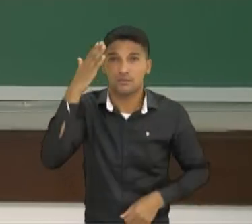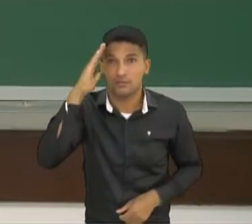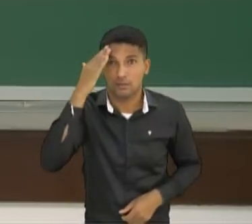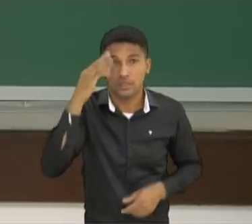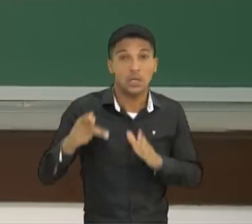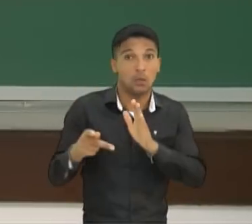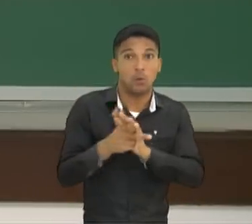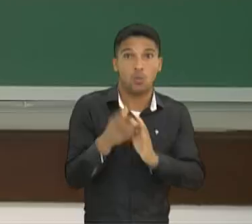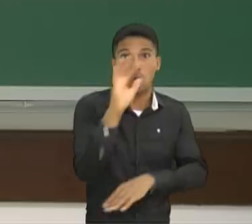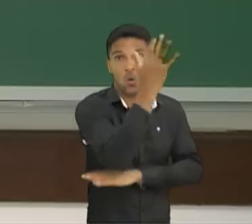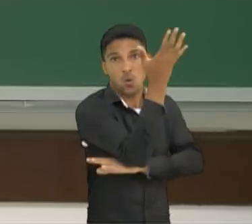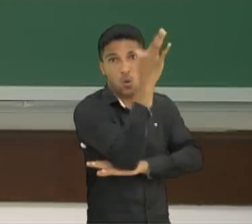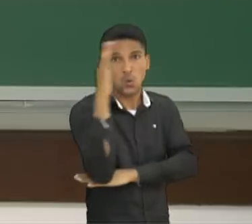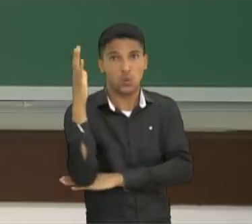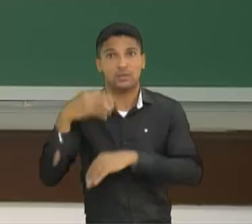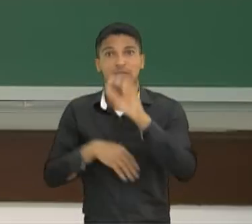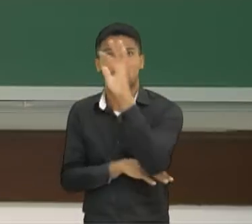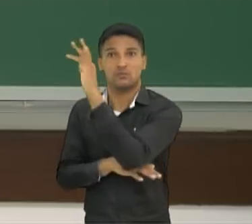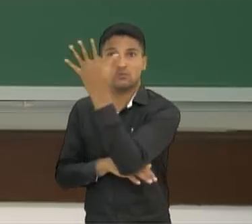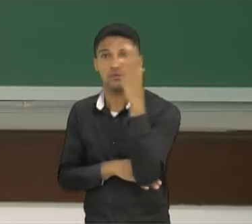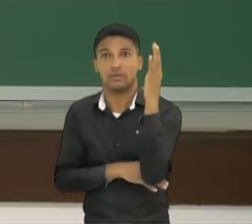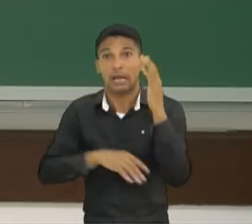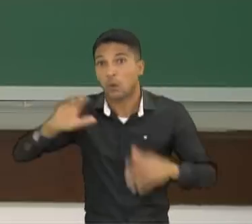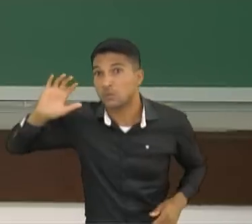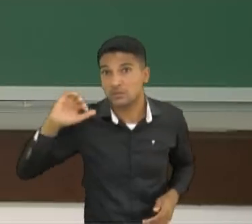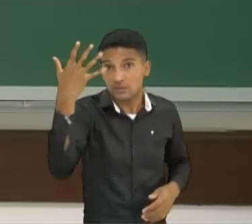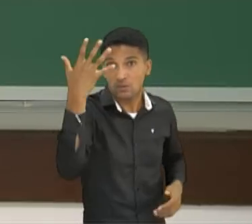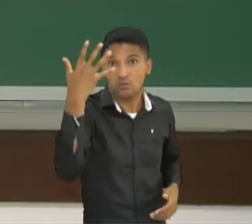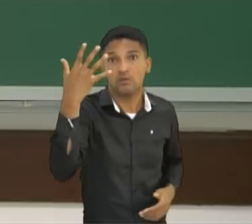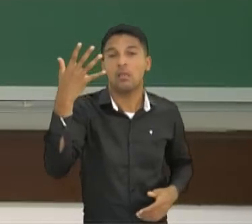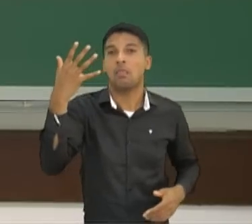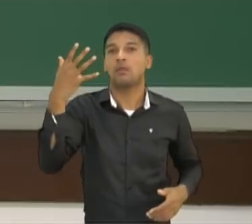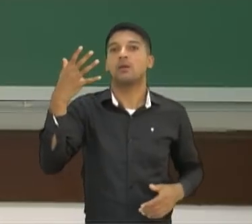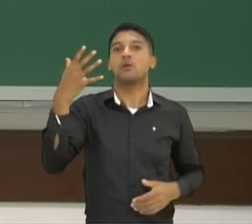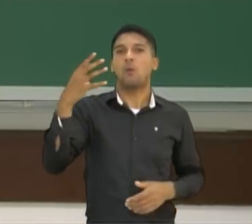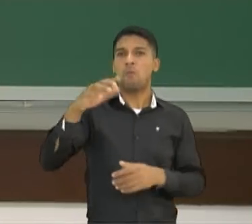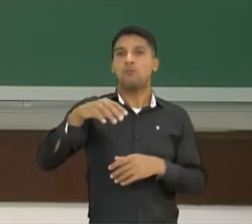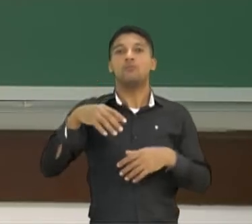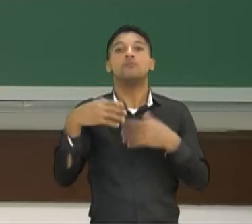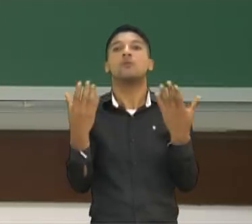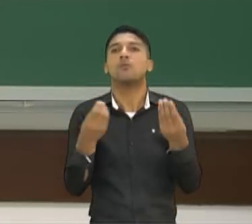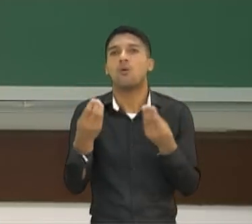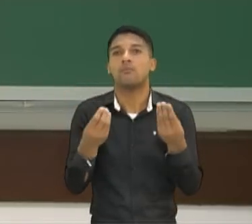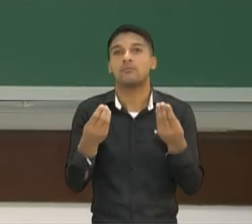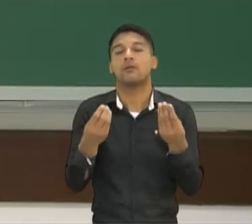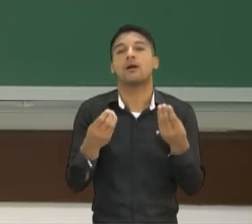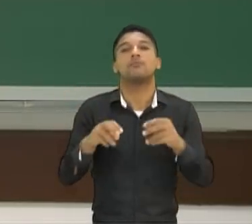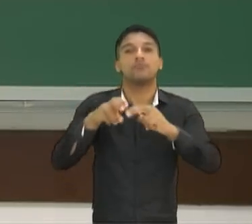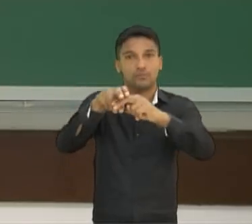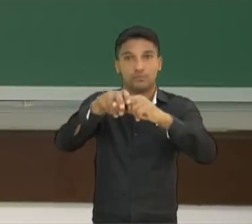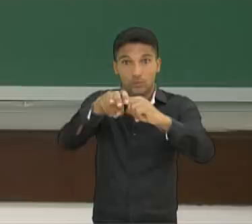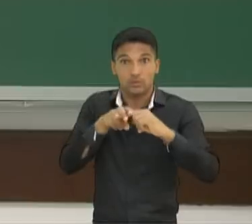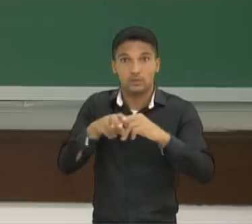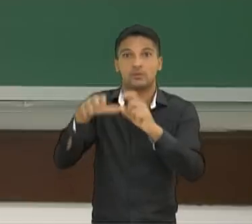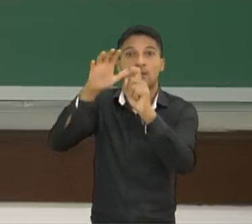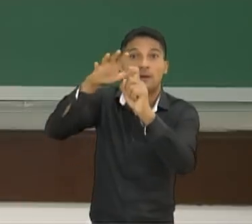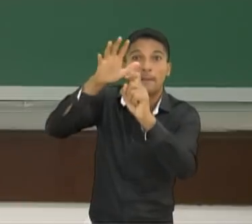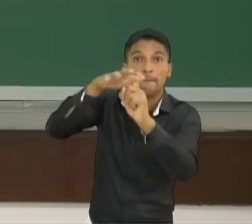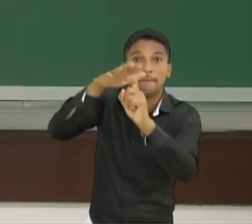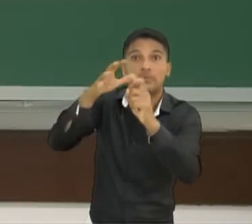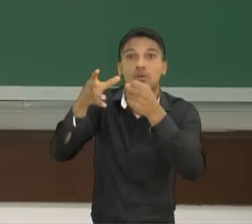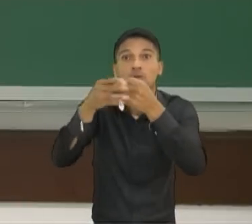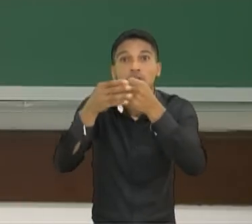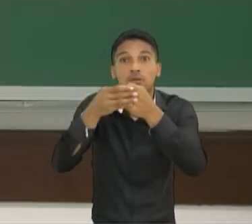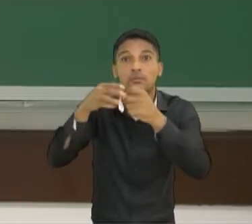atribuir explicações aos fenômenos naturais é uma característica que é central para o conhecimento mítico. A